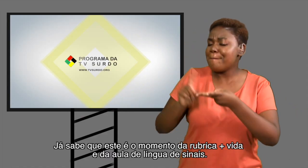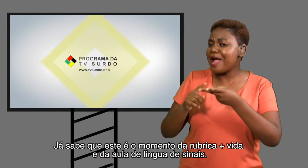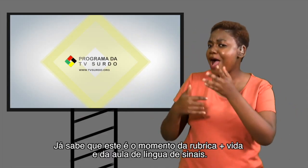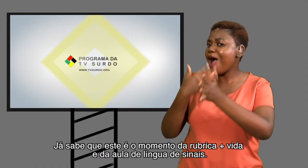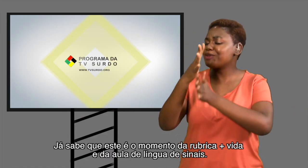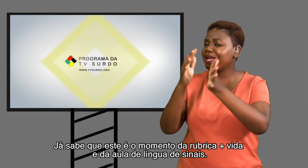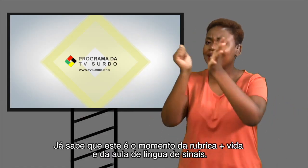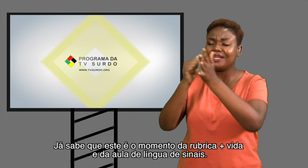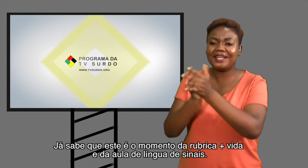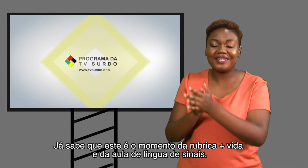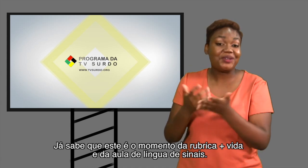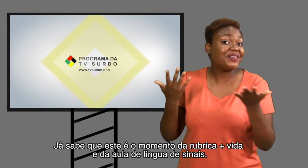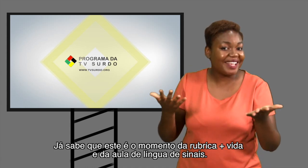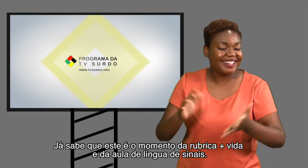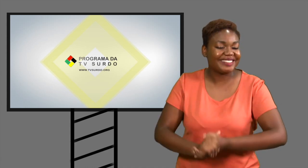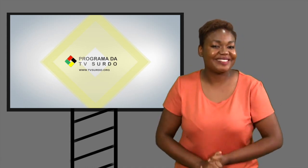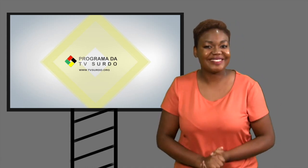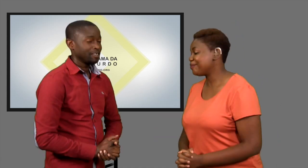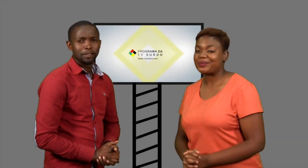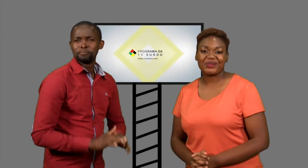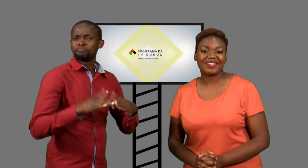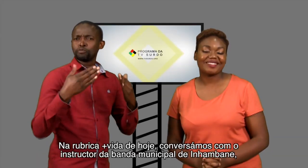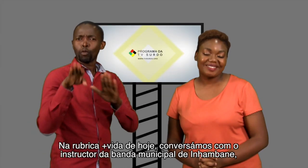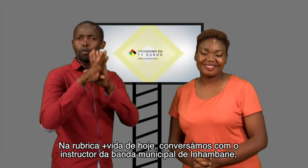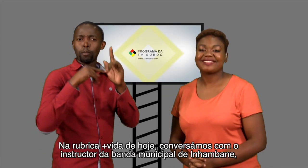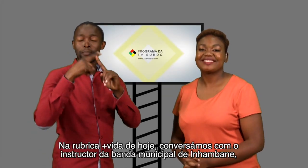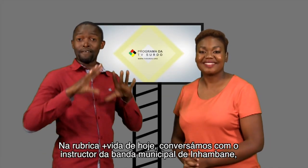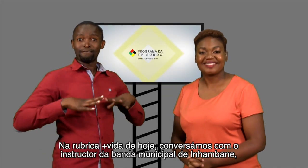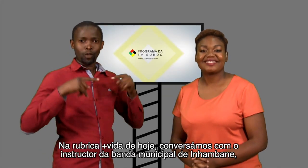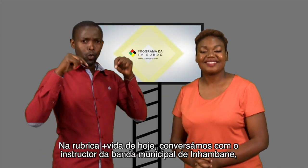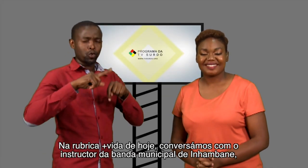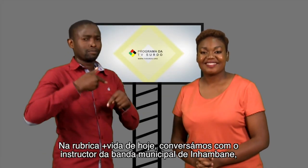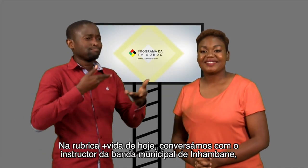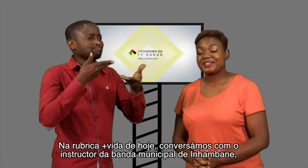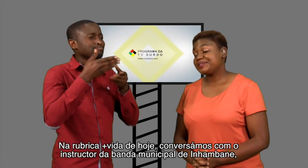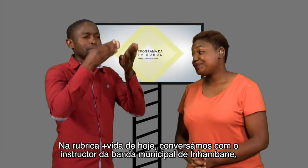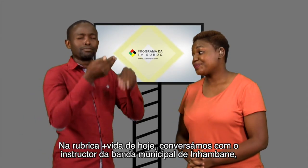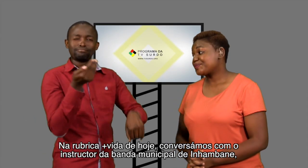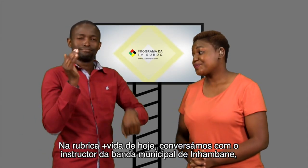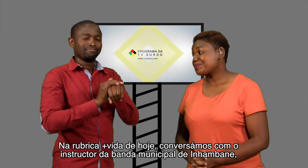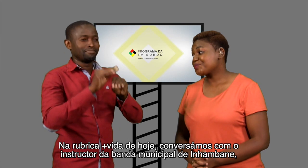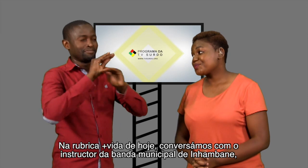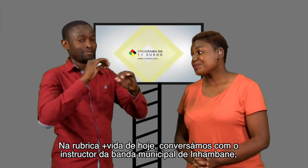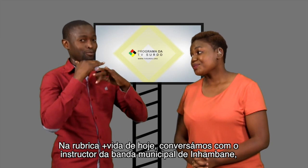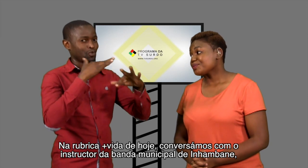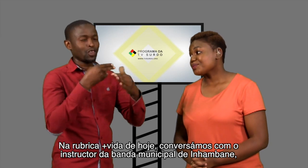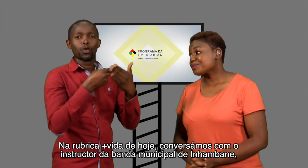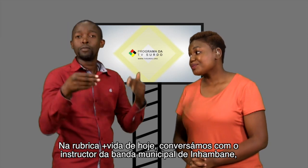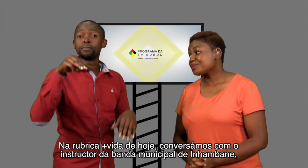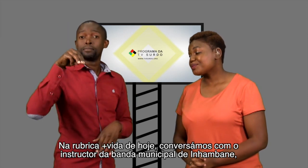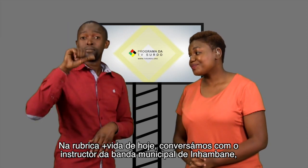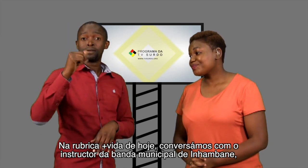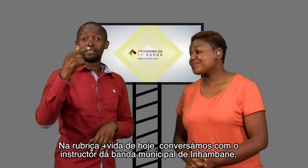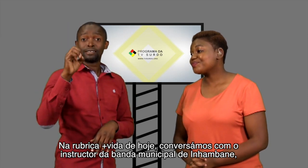Mais Vida e da aula de Língua de Sinais. Na rubrica Mais Vida de hoje, conversamos com o instrutor